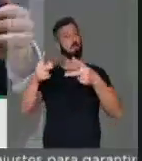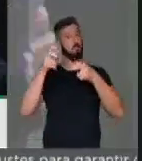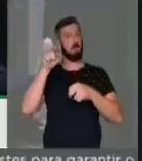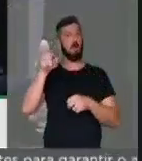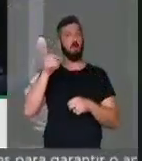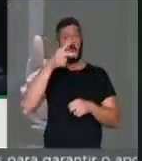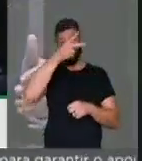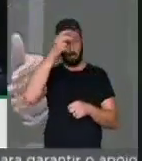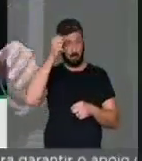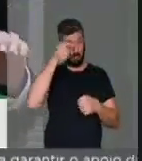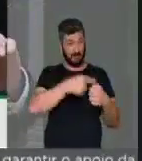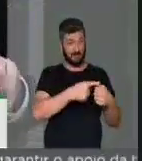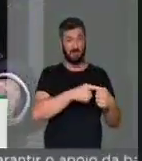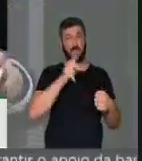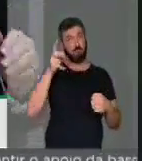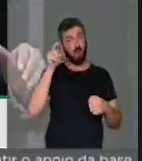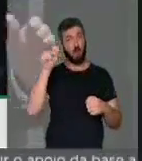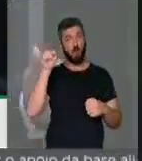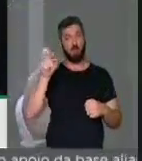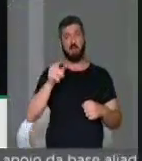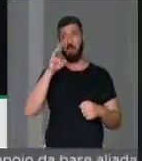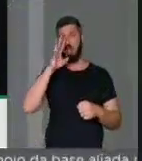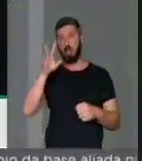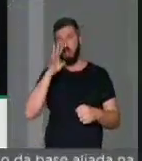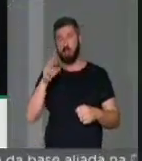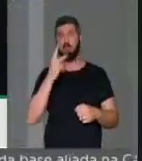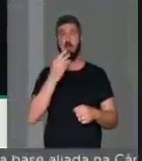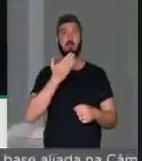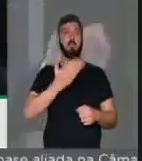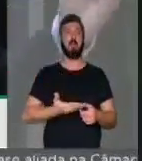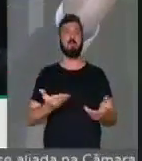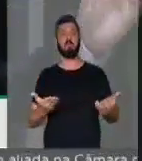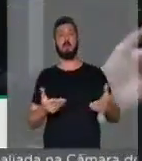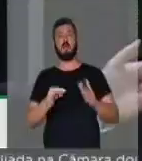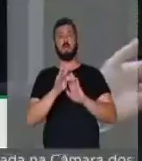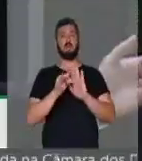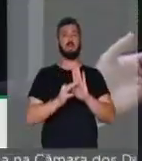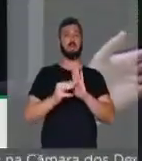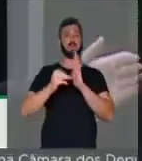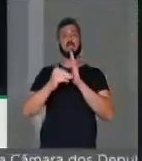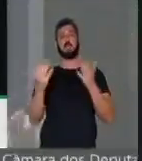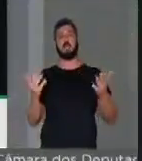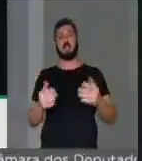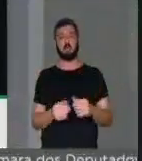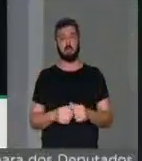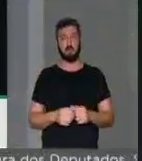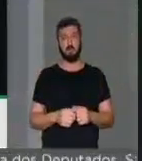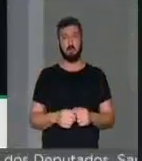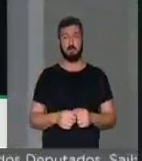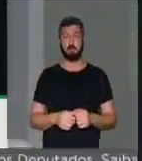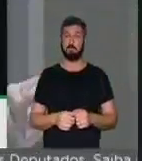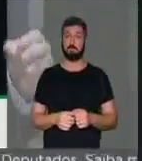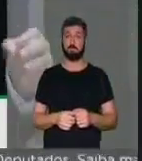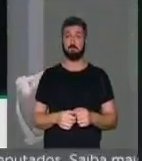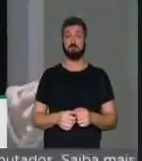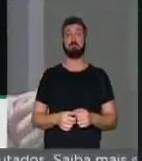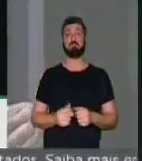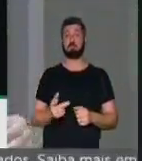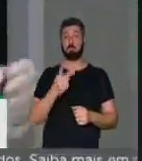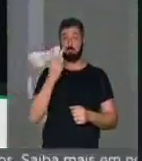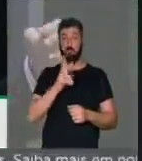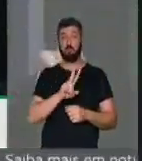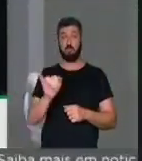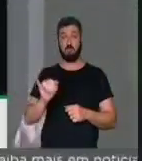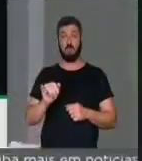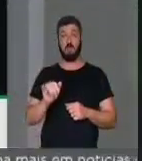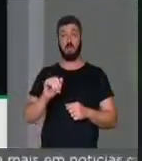cobrado pelo prefeito municipal dizendo que preferia o texto do Senado Federal. Vai poder dizer